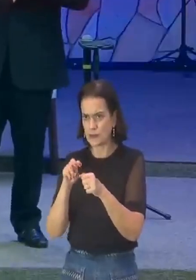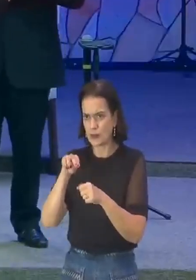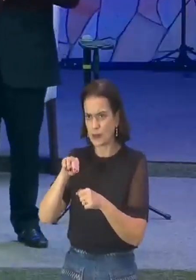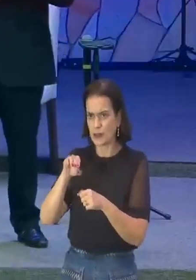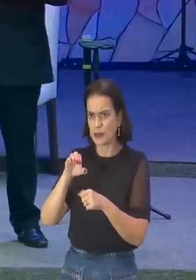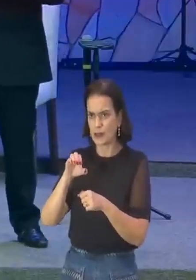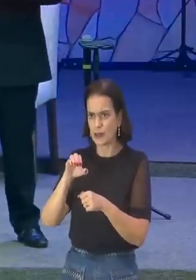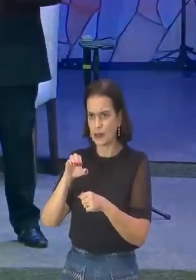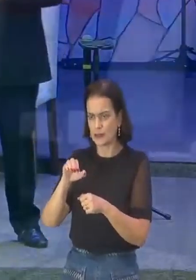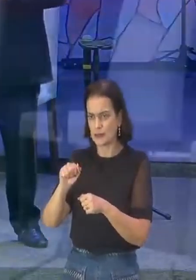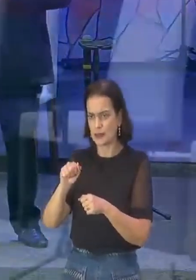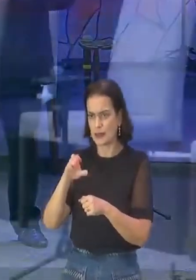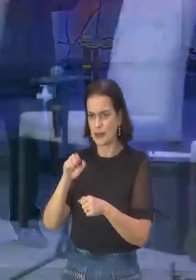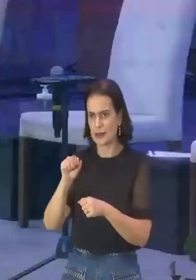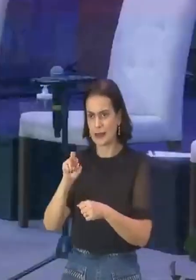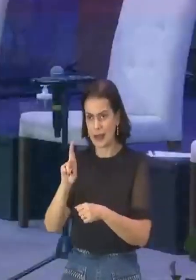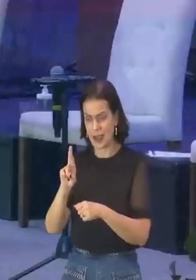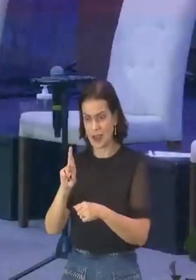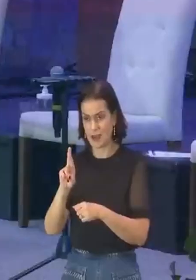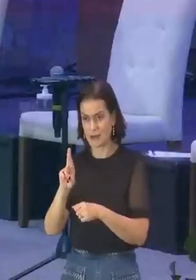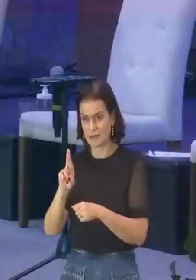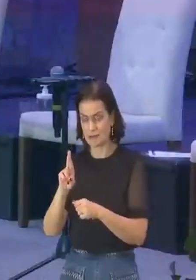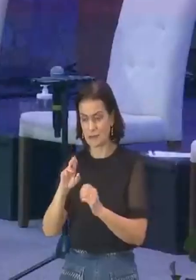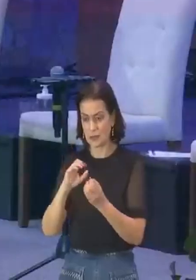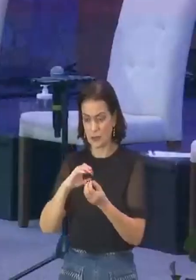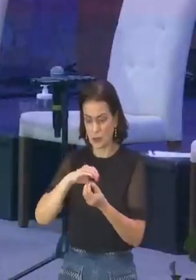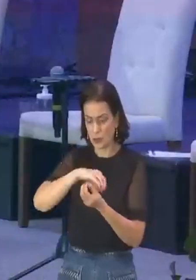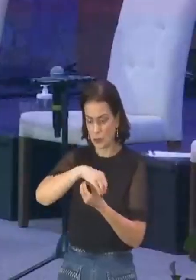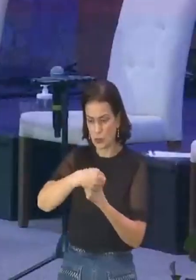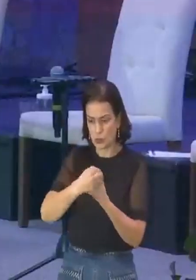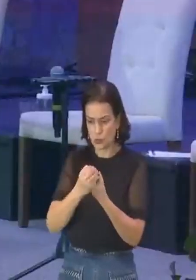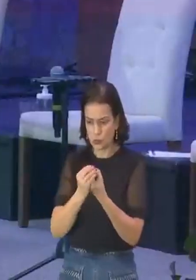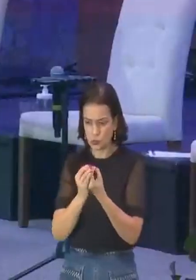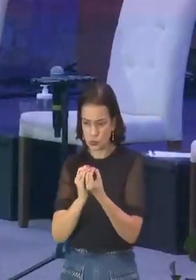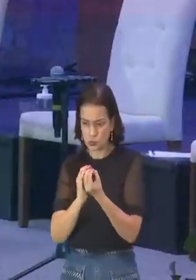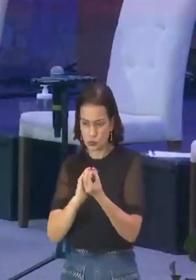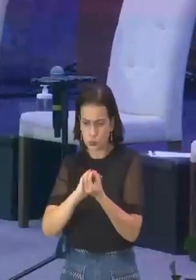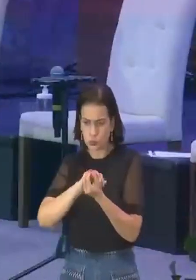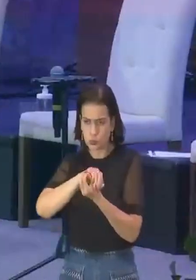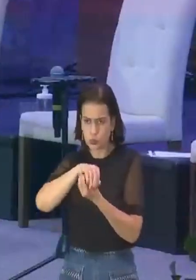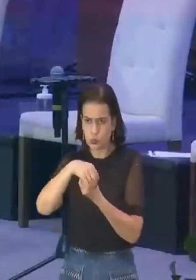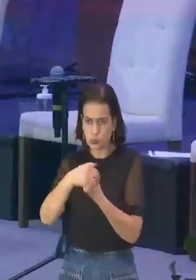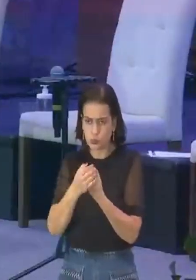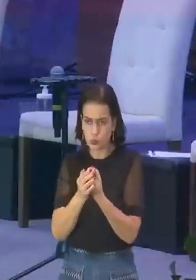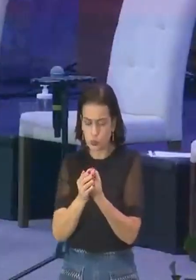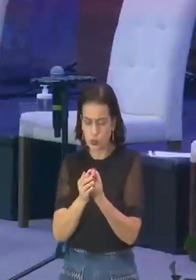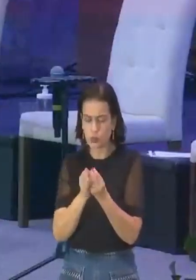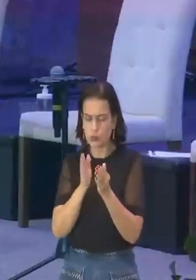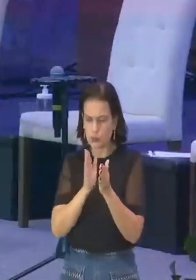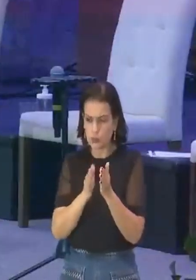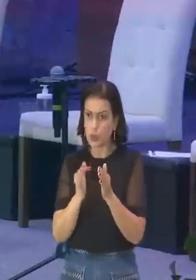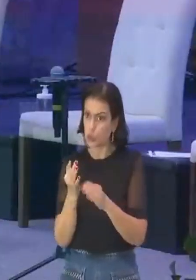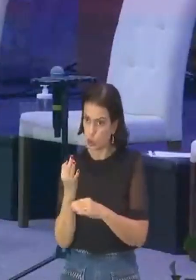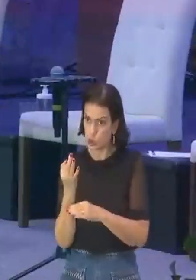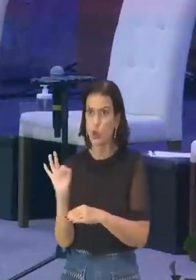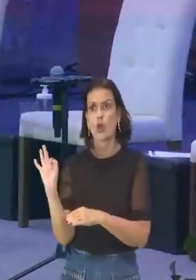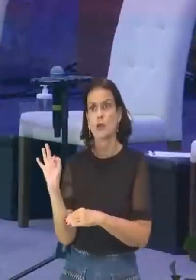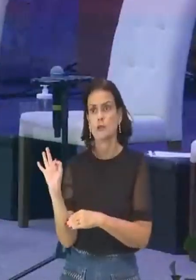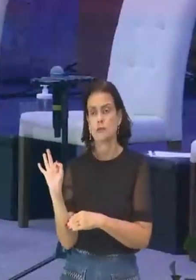nácar, de madrepérola para com esse objeto estranho, é um processo